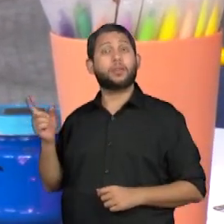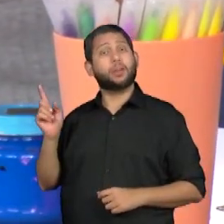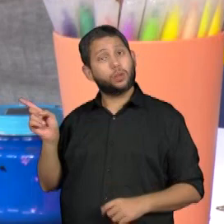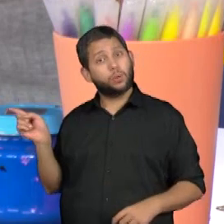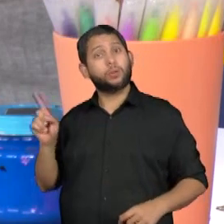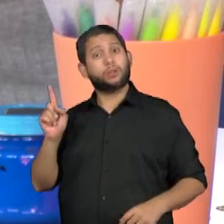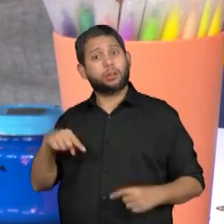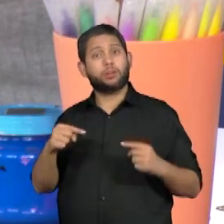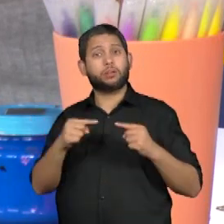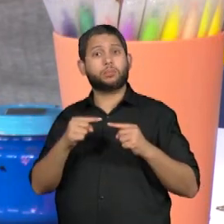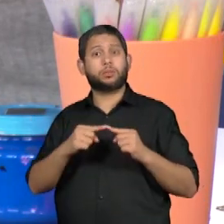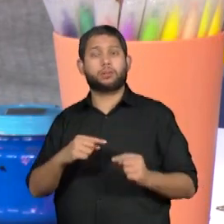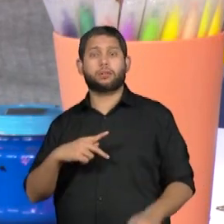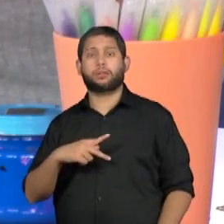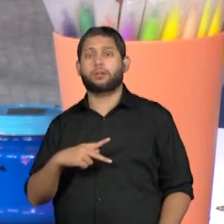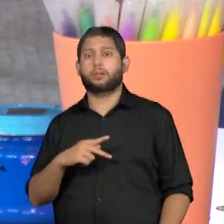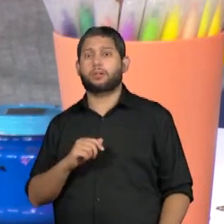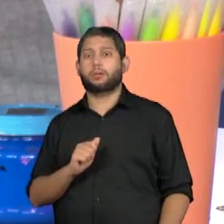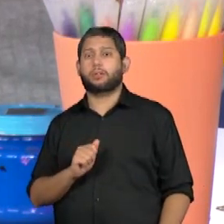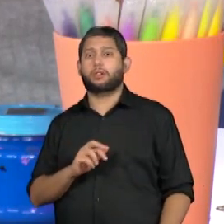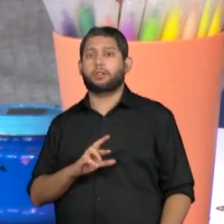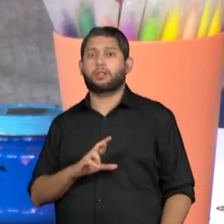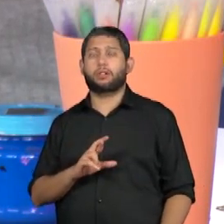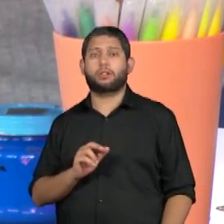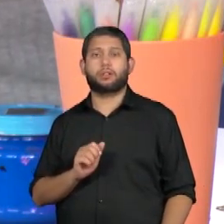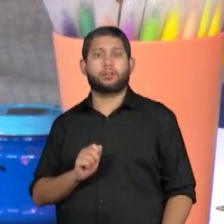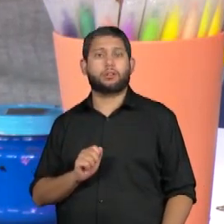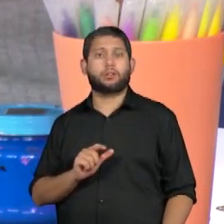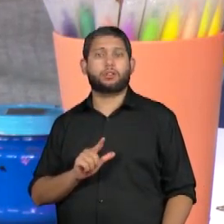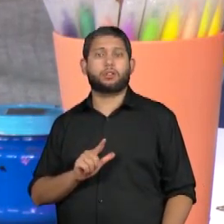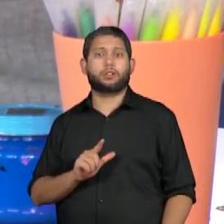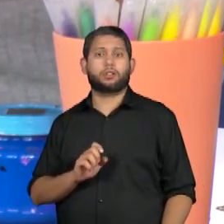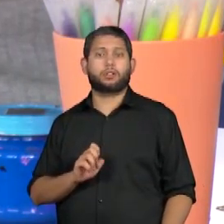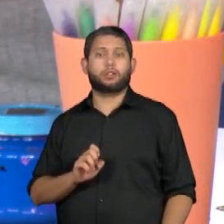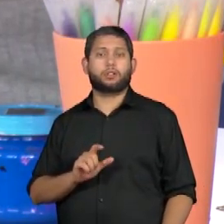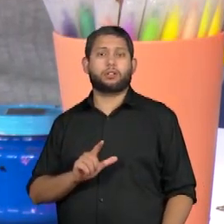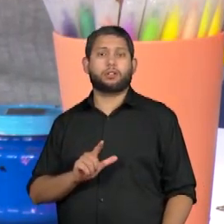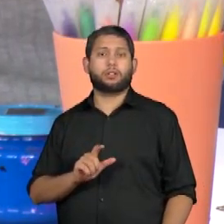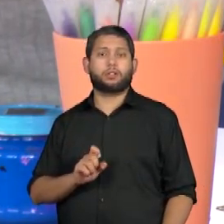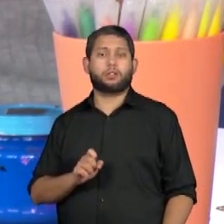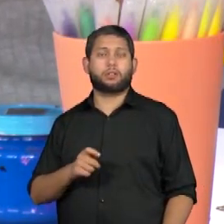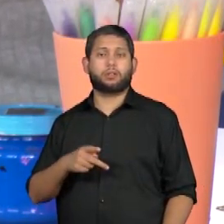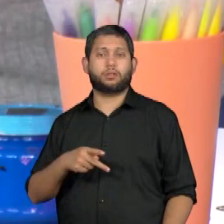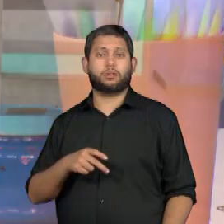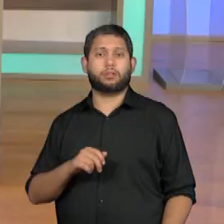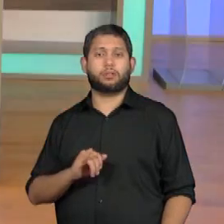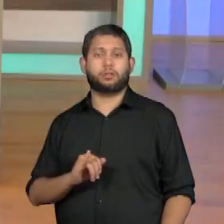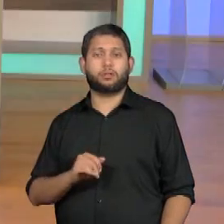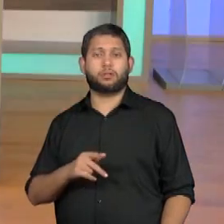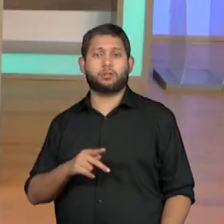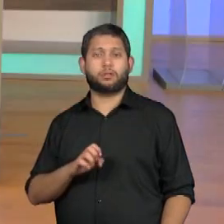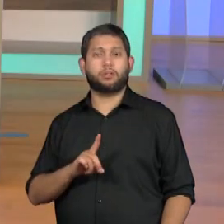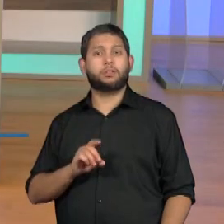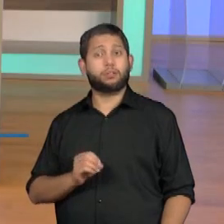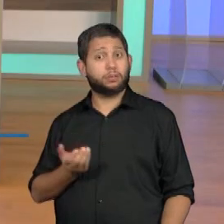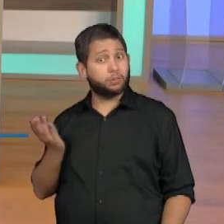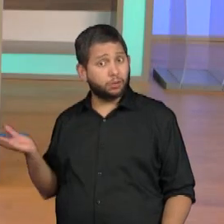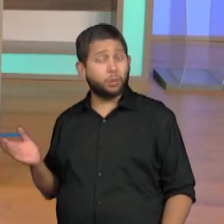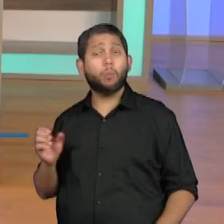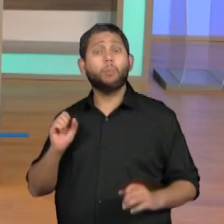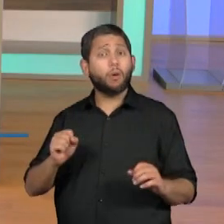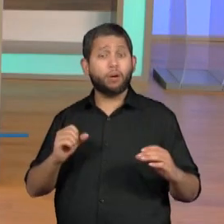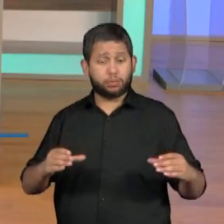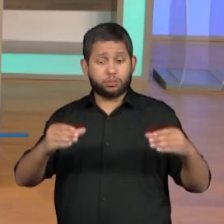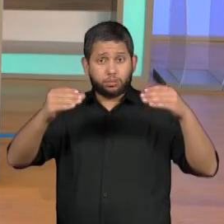ele é composto por uma face de retângulo, tá? E você pode carimbar todas as